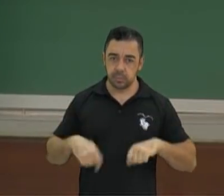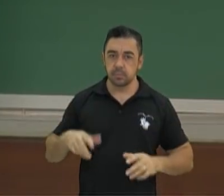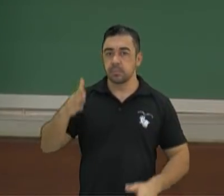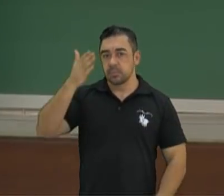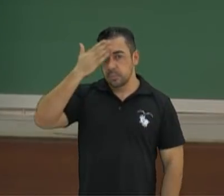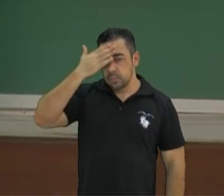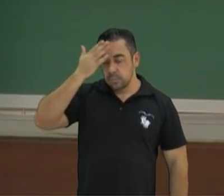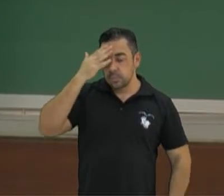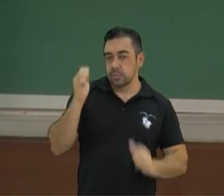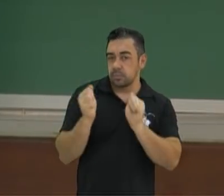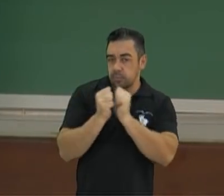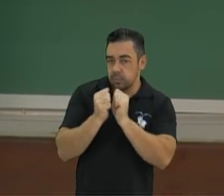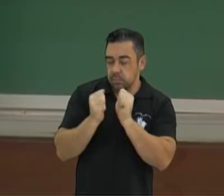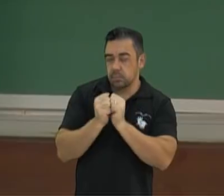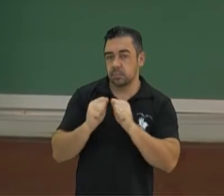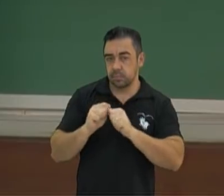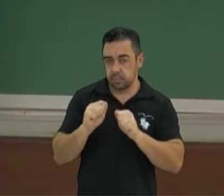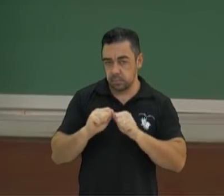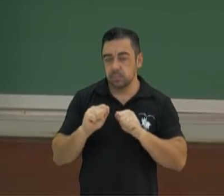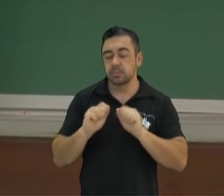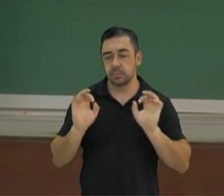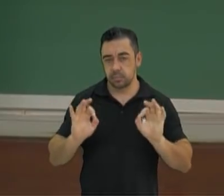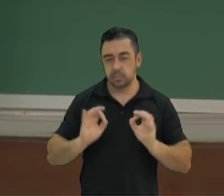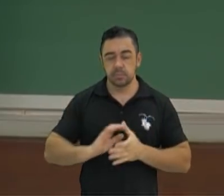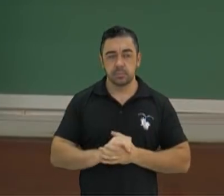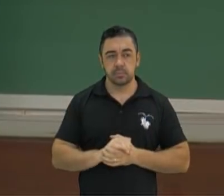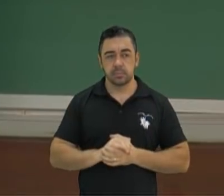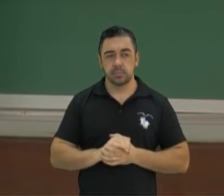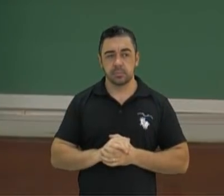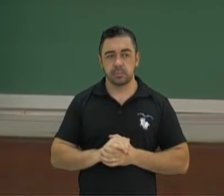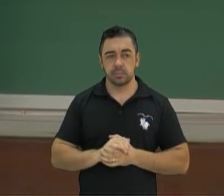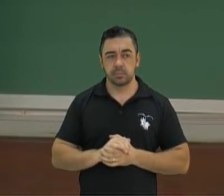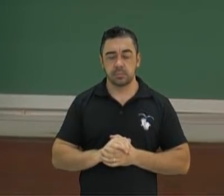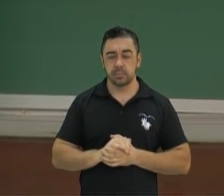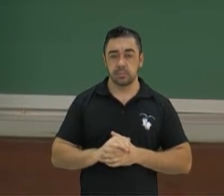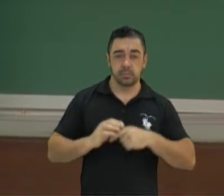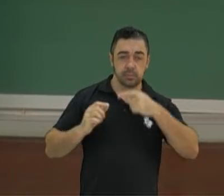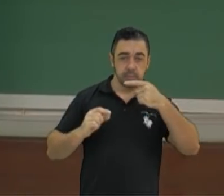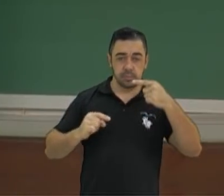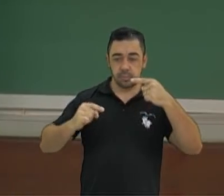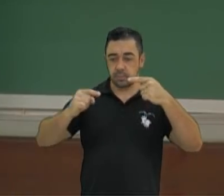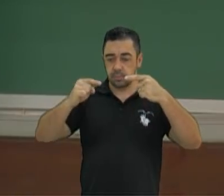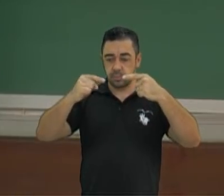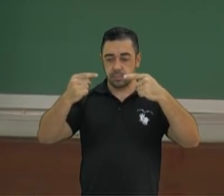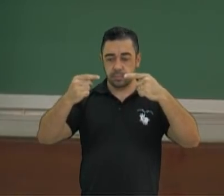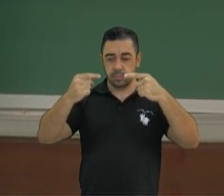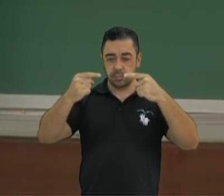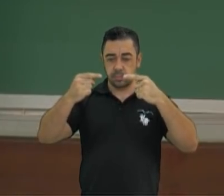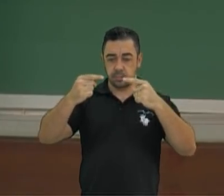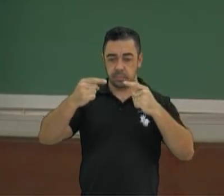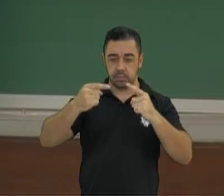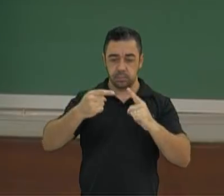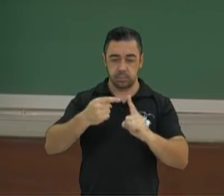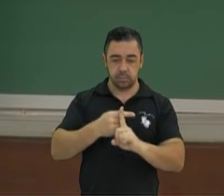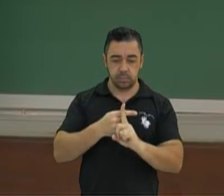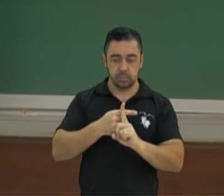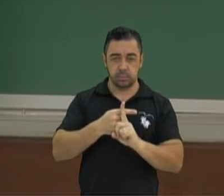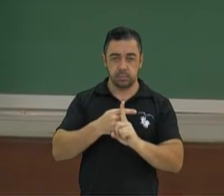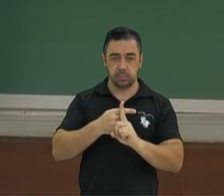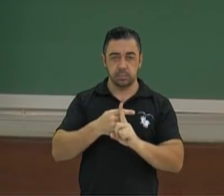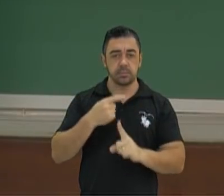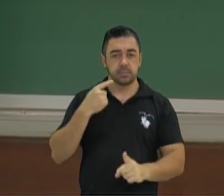levar esse sinal para a continha também, tá? E por que a professora colocou esse número dentro do